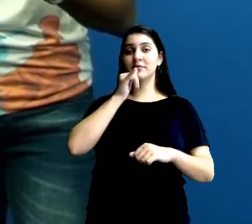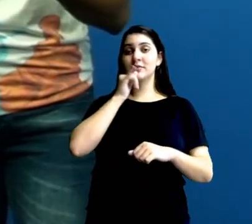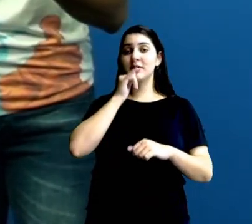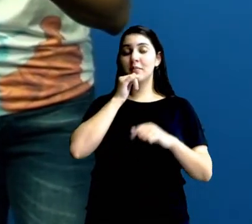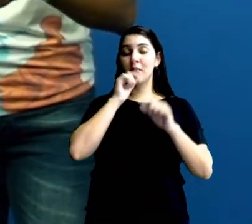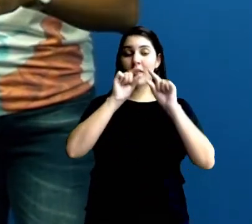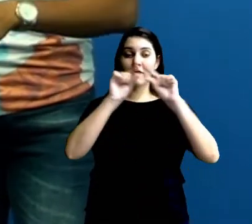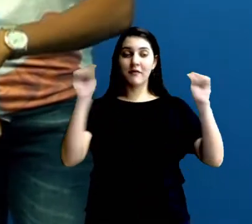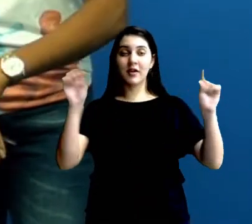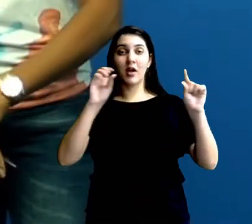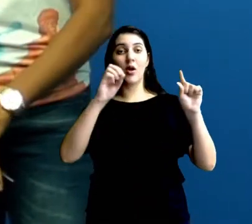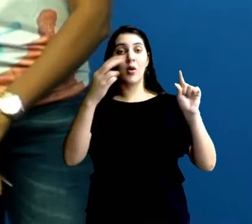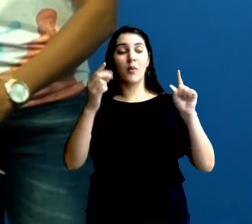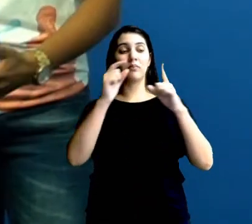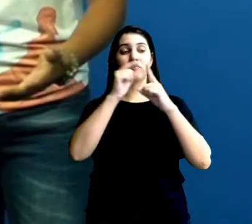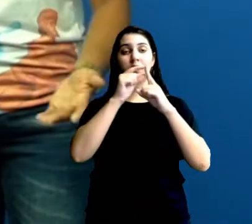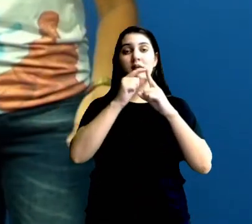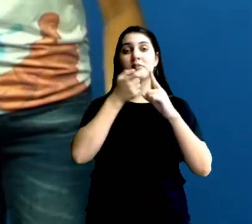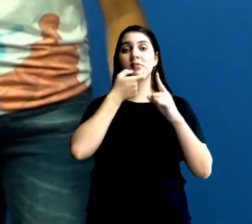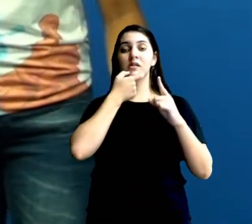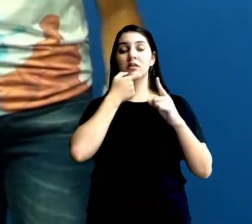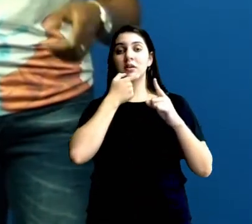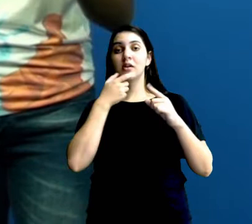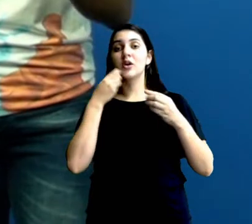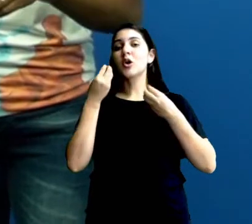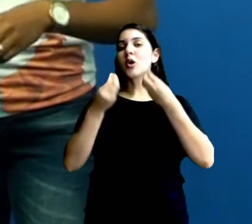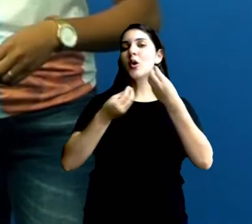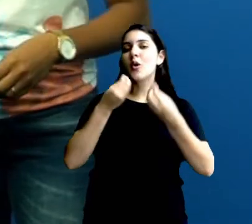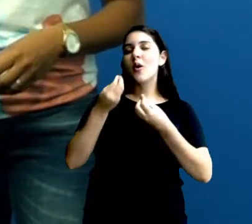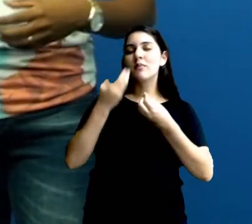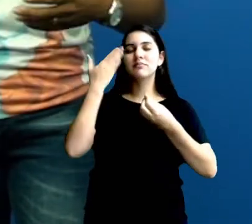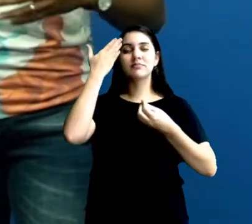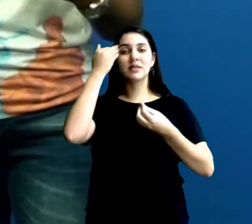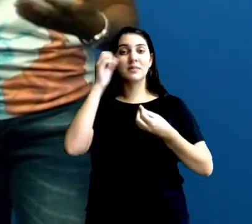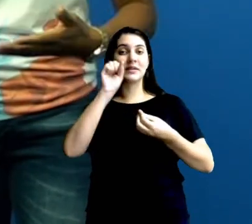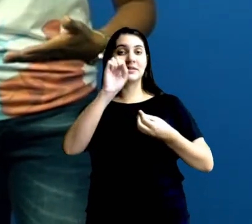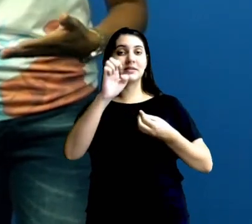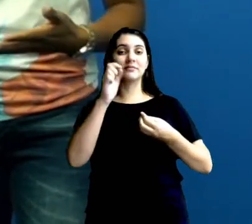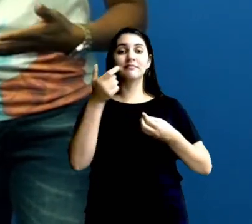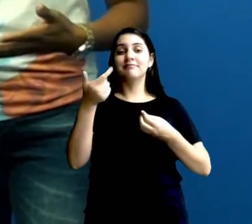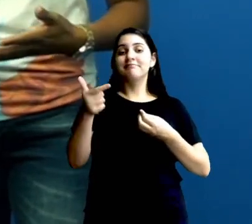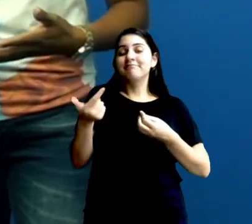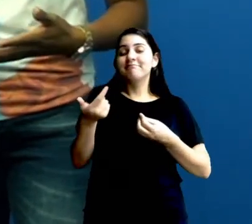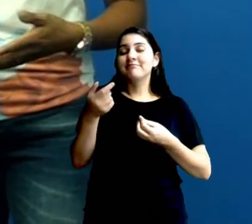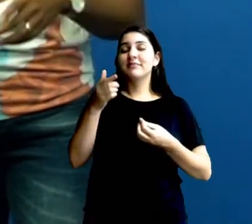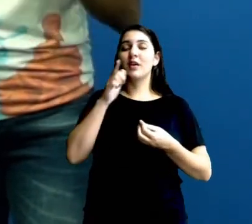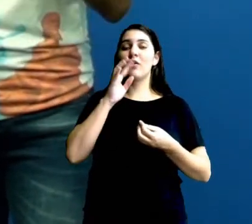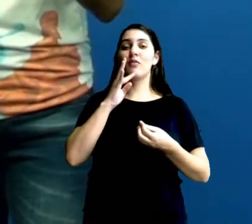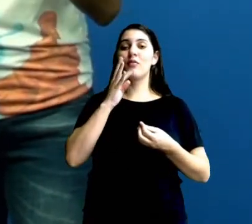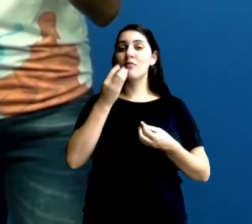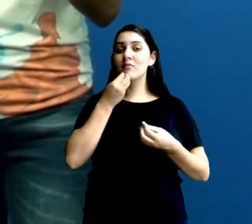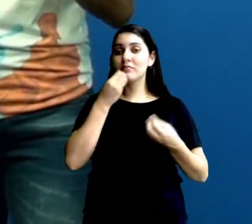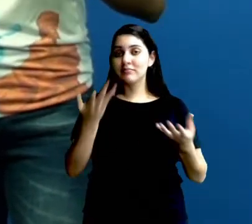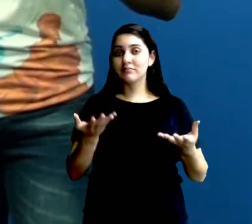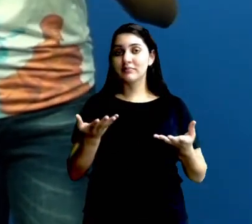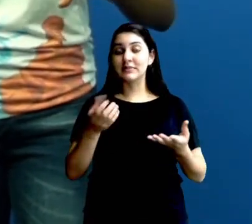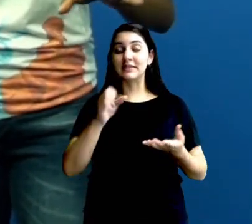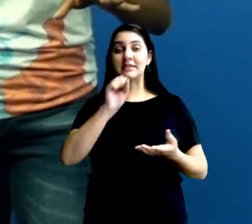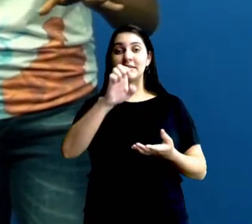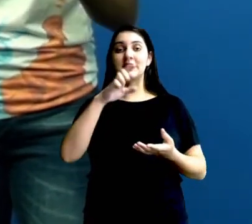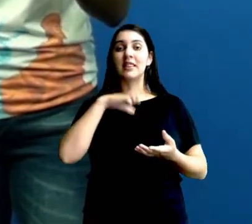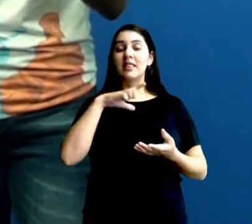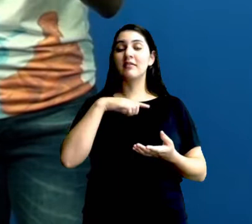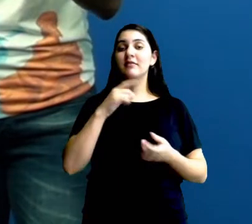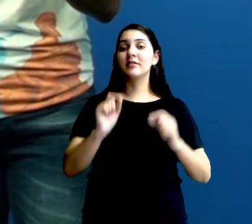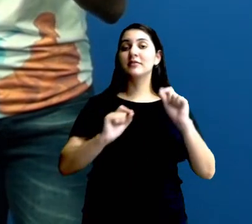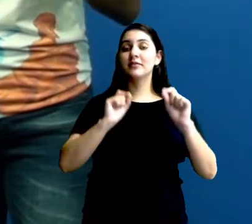uma frase ou uma palavra em inglês, como é que você vai saber se você não buscar, se você não for atrás do conhecimento? Certo? E se tiver